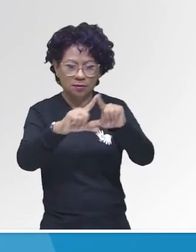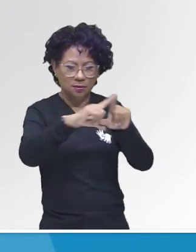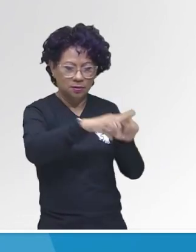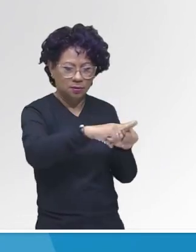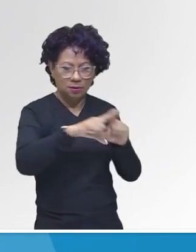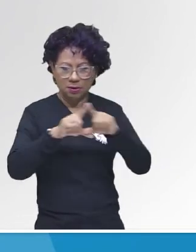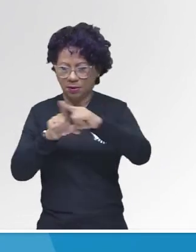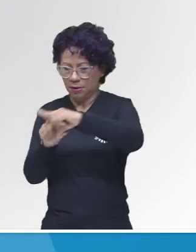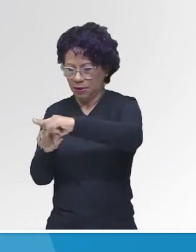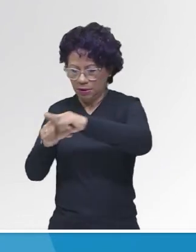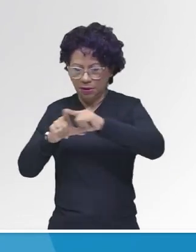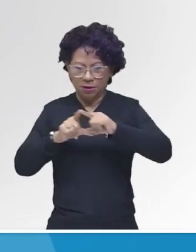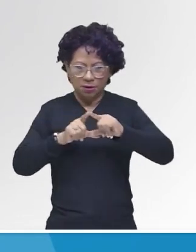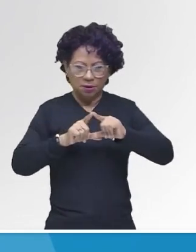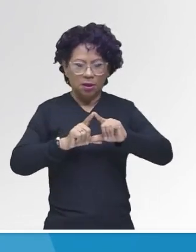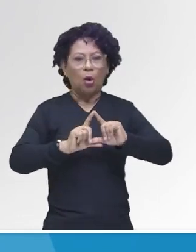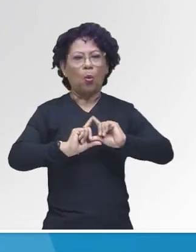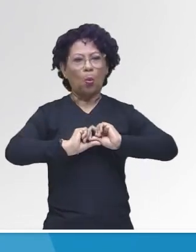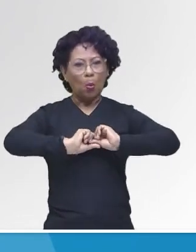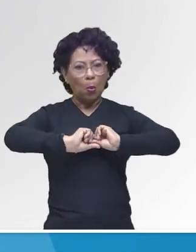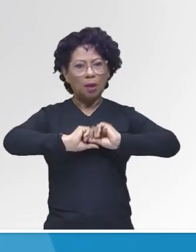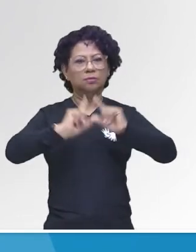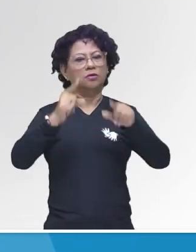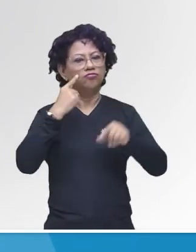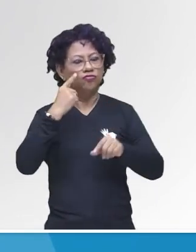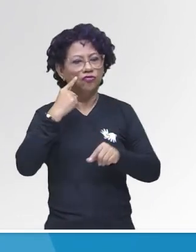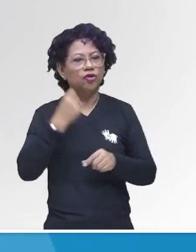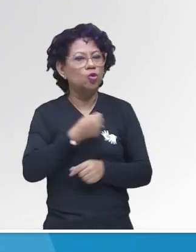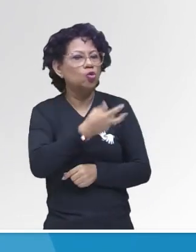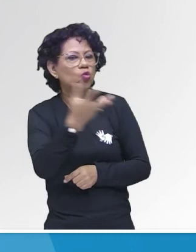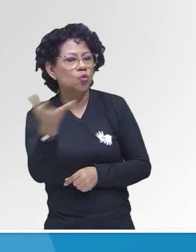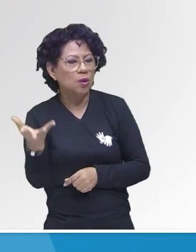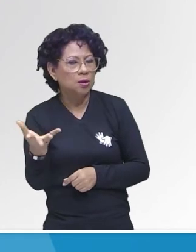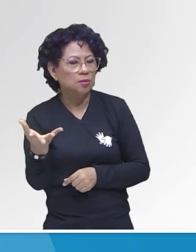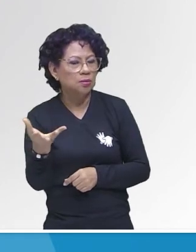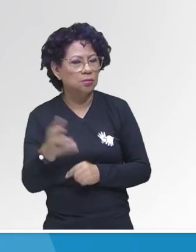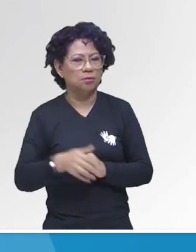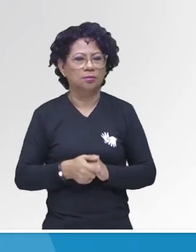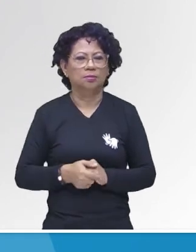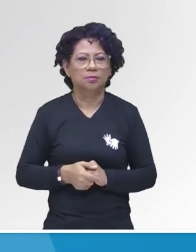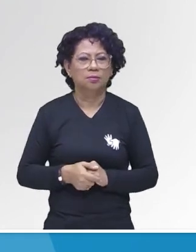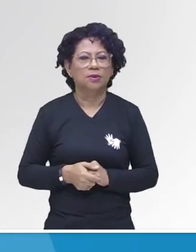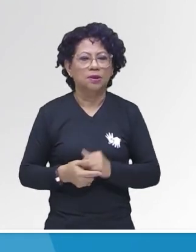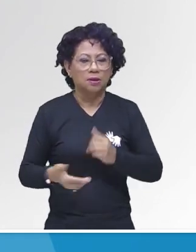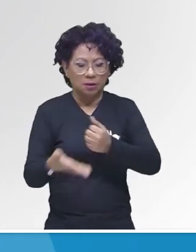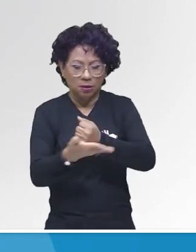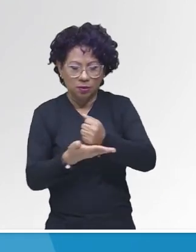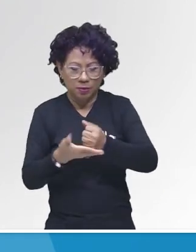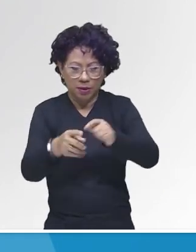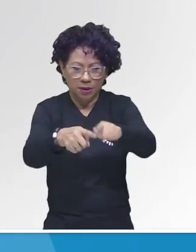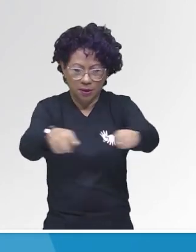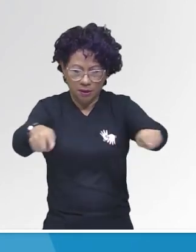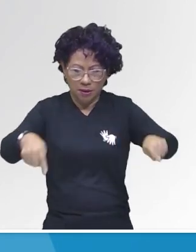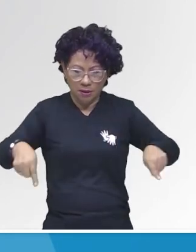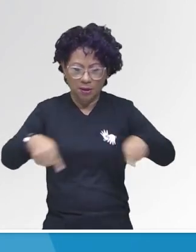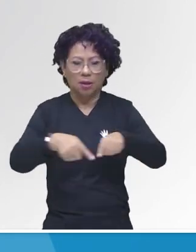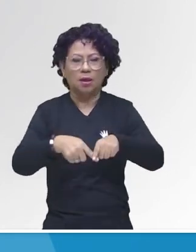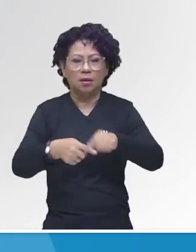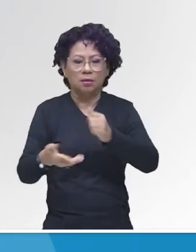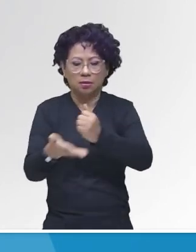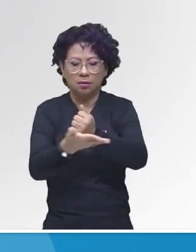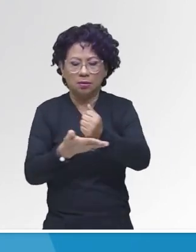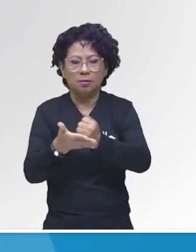lateral da pirâmide. E esse quadrado que está ao centro é justamente a base da pirâmide, né? Então, como a base